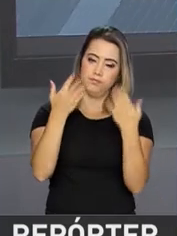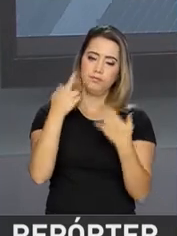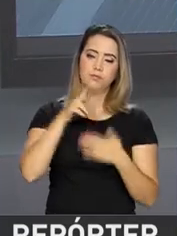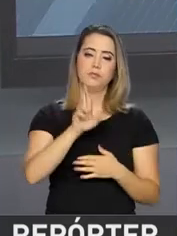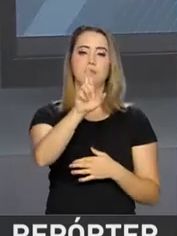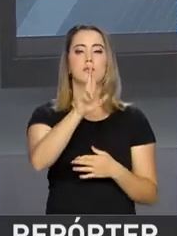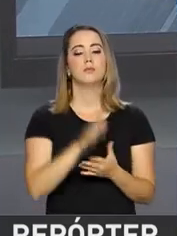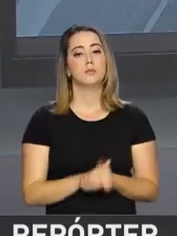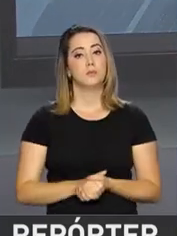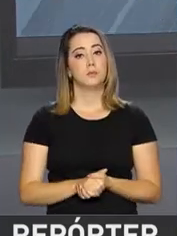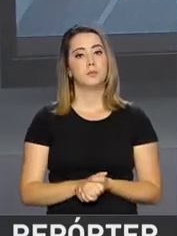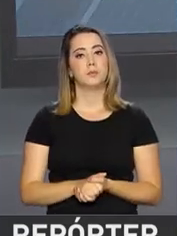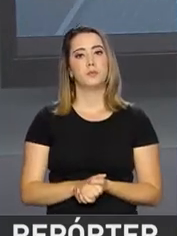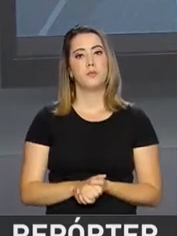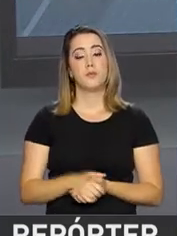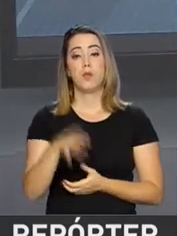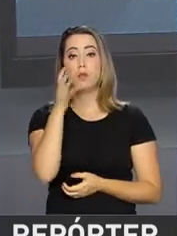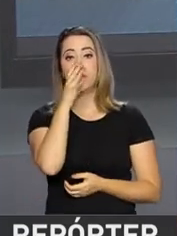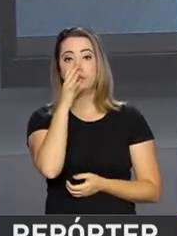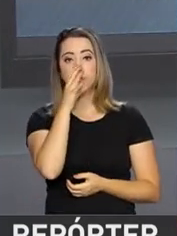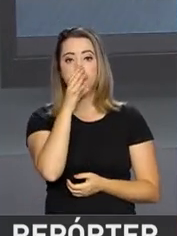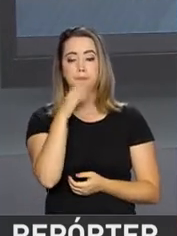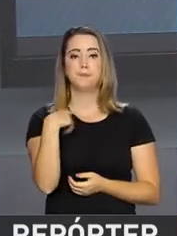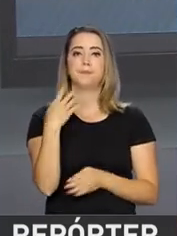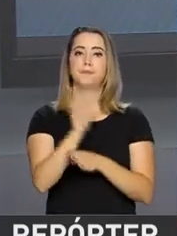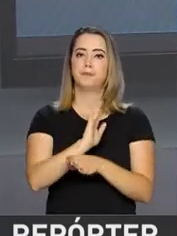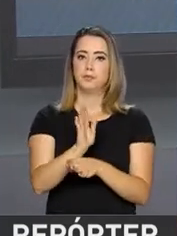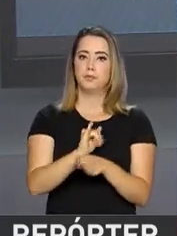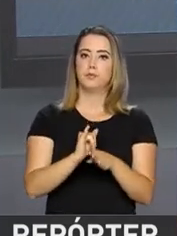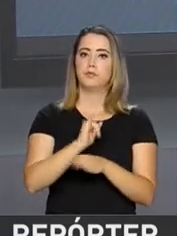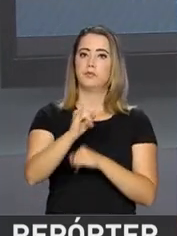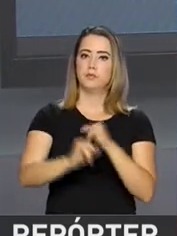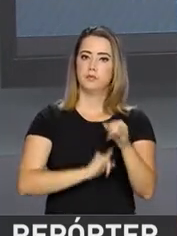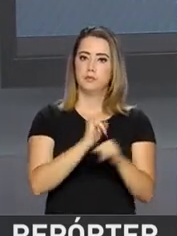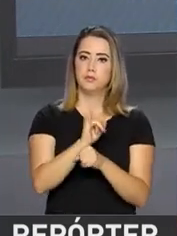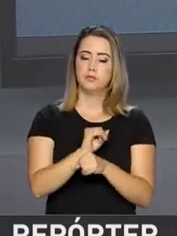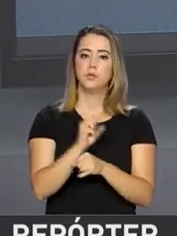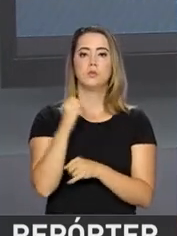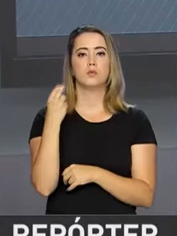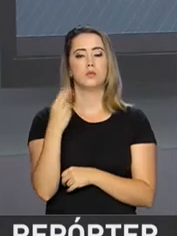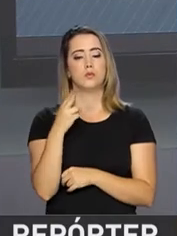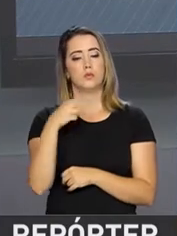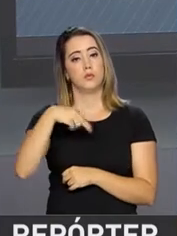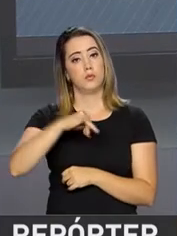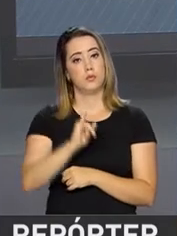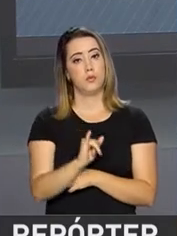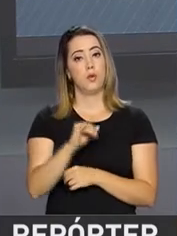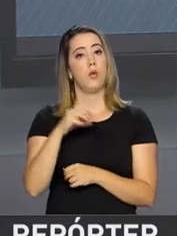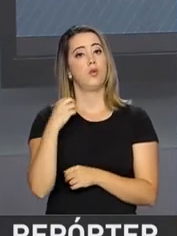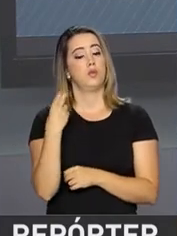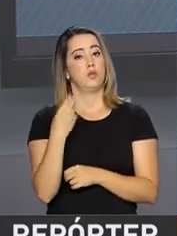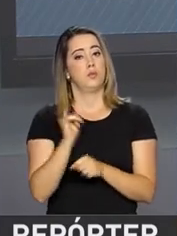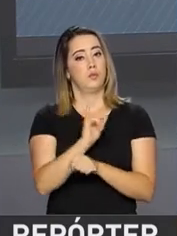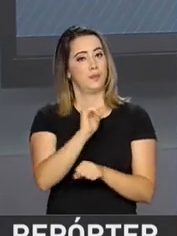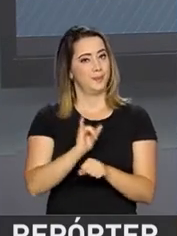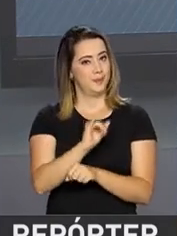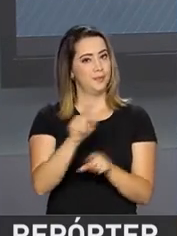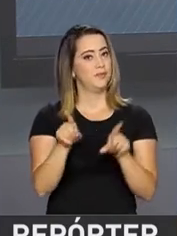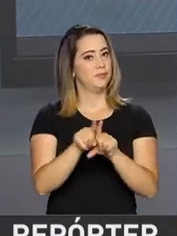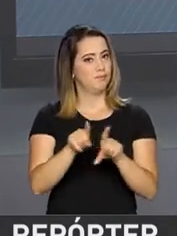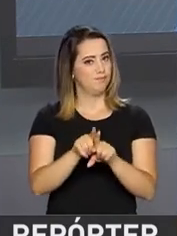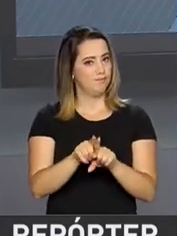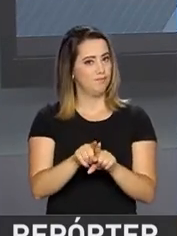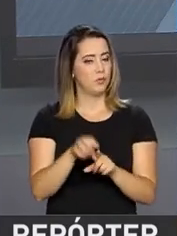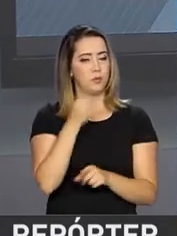edição do repórter nbr você pode acompanhar a nossa programação pela internet no site da nbr ou em nosso canal no youtube